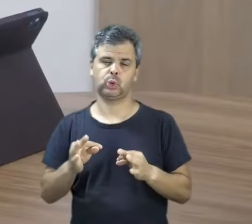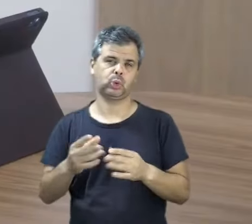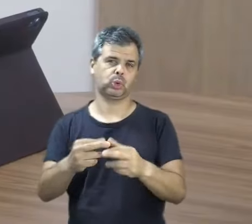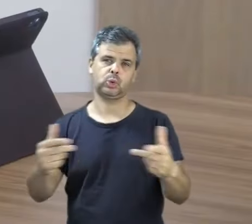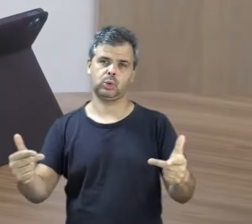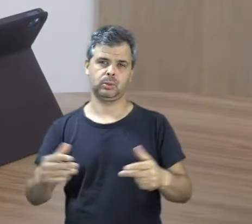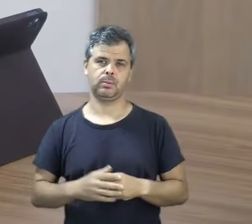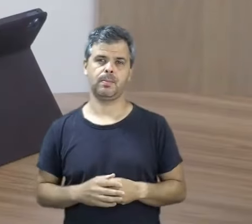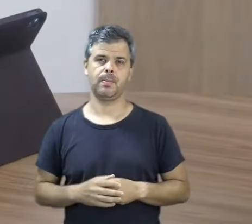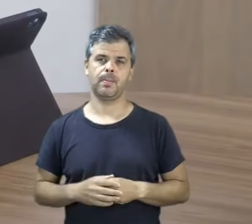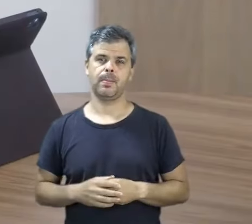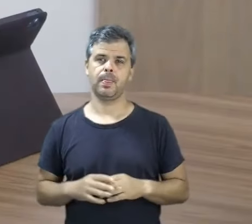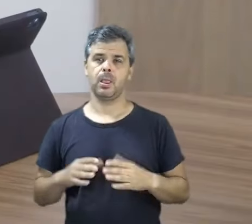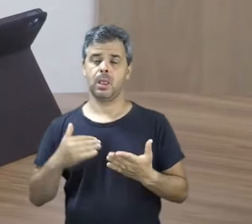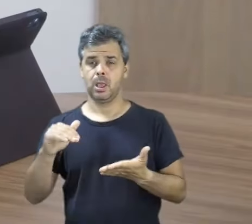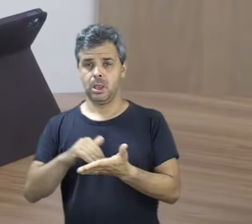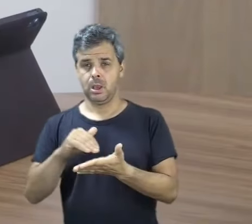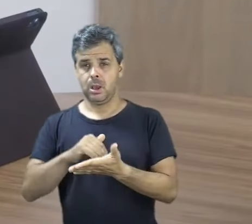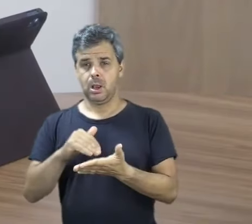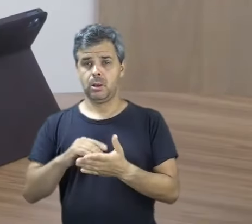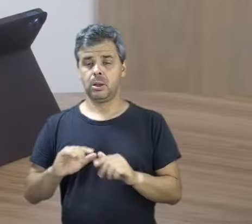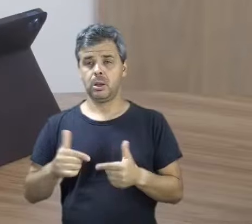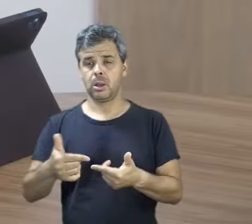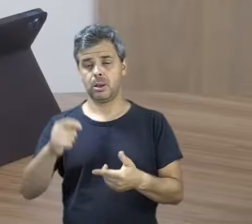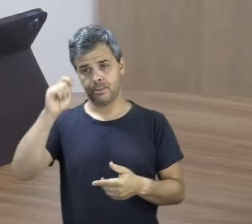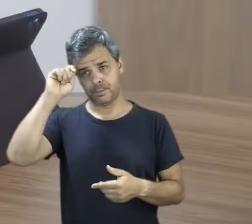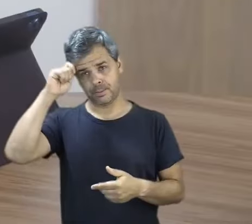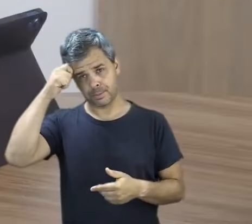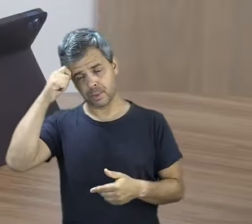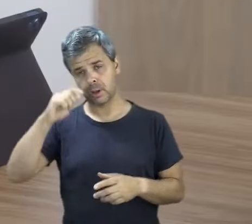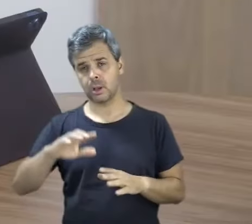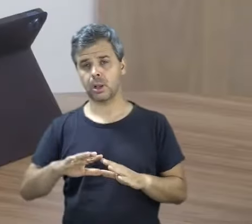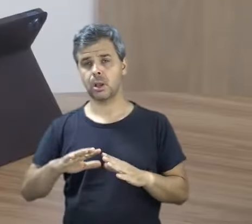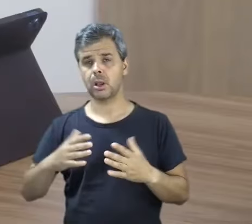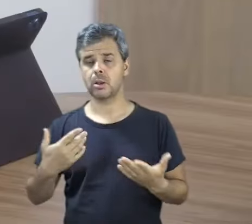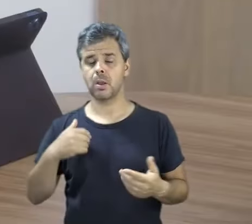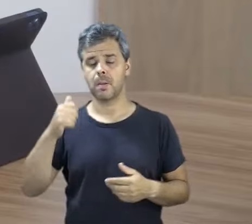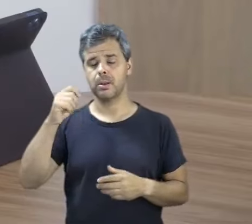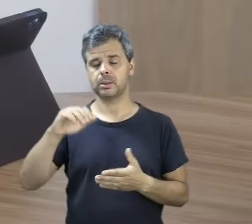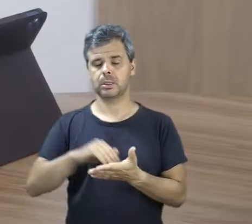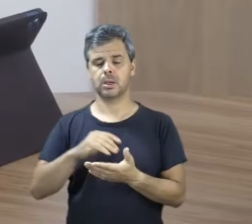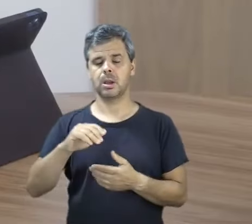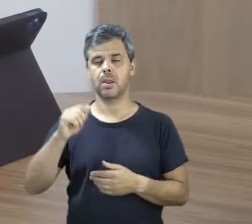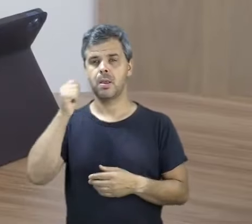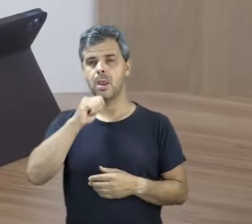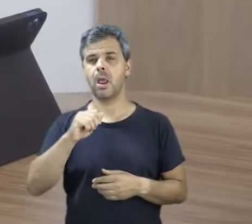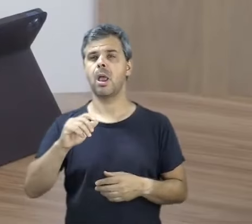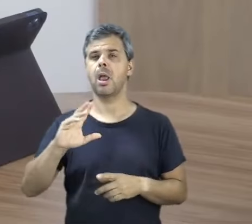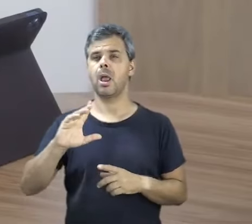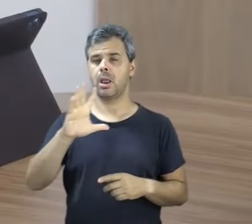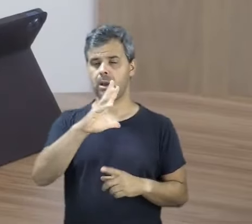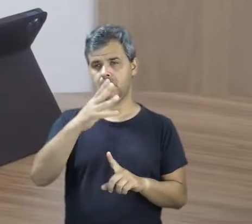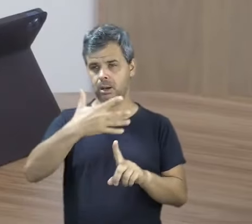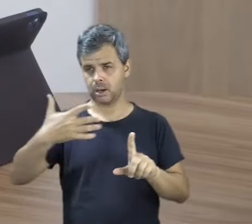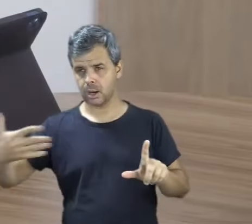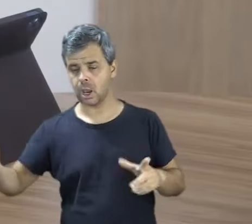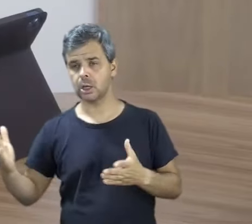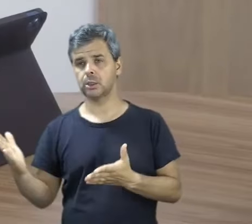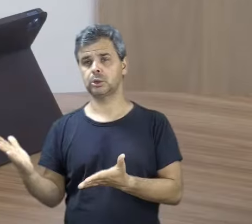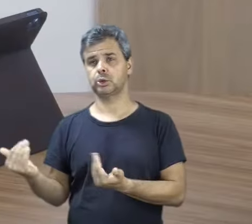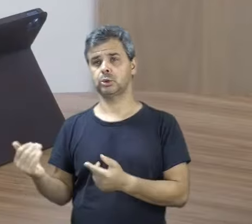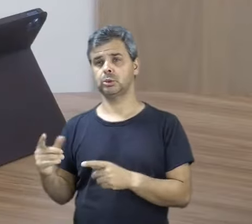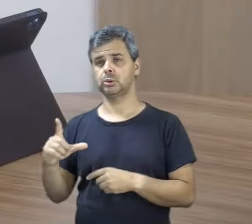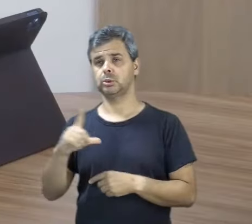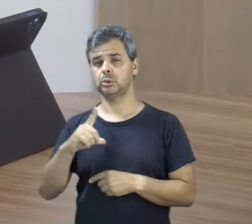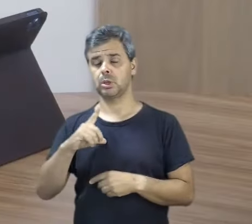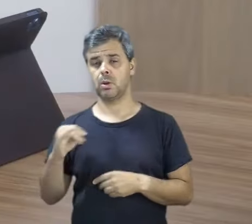Então, instrumentos como a Secretaria Nacional de Combate ao Racismo, a Secretaria Nacional de Mulheres, LGBTs e Juventudes, né,